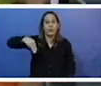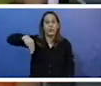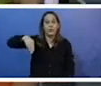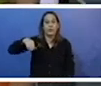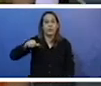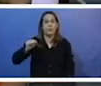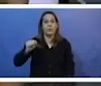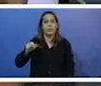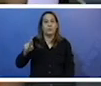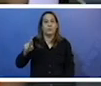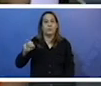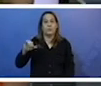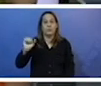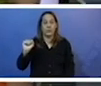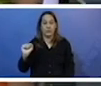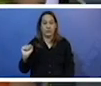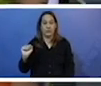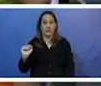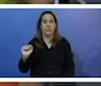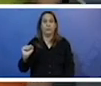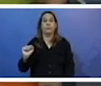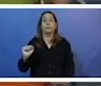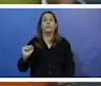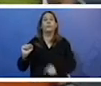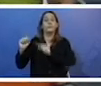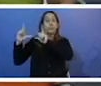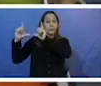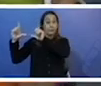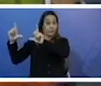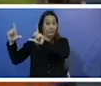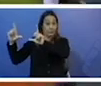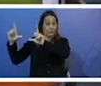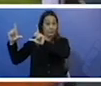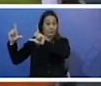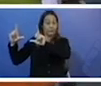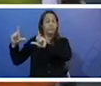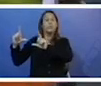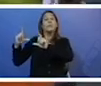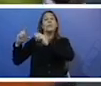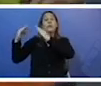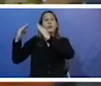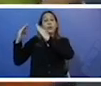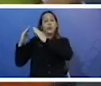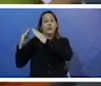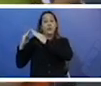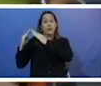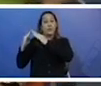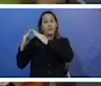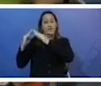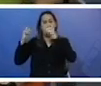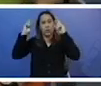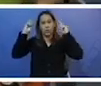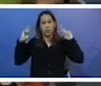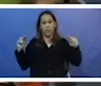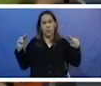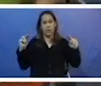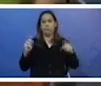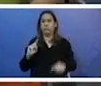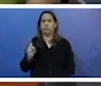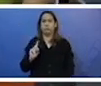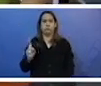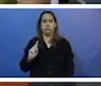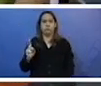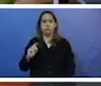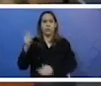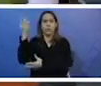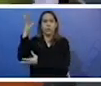Maria? Olha quem está lá no fundo da imagem, uma casinha. Mas é uma casinha comum? Olha lá, é uma casinha no meio de